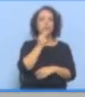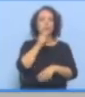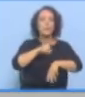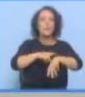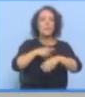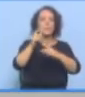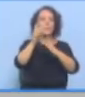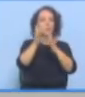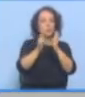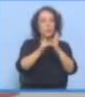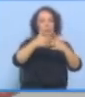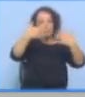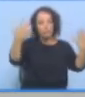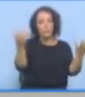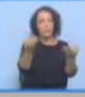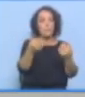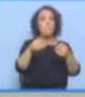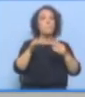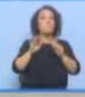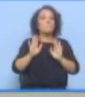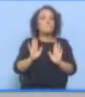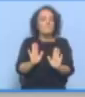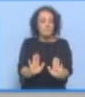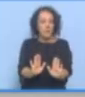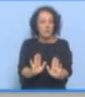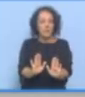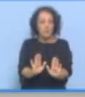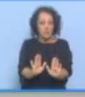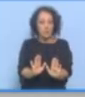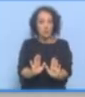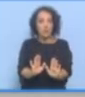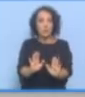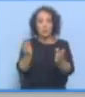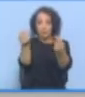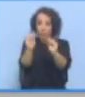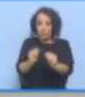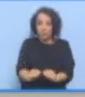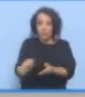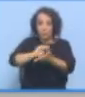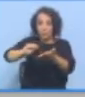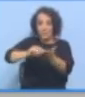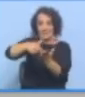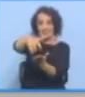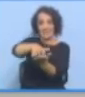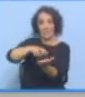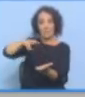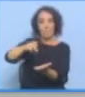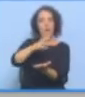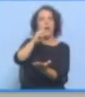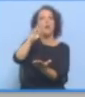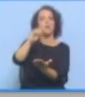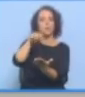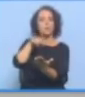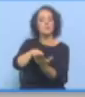fechados. Mas, obviamente, talvez já ao nível da redação do texto, por parte de Marcos, já se